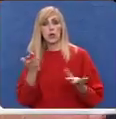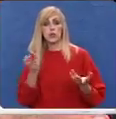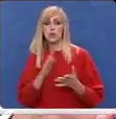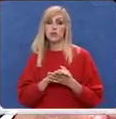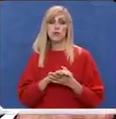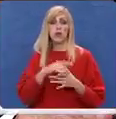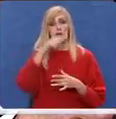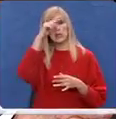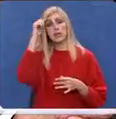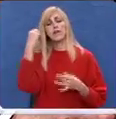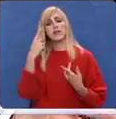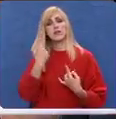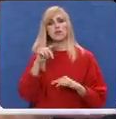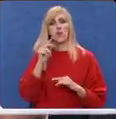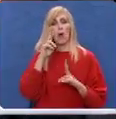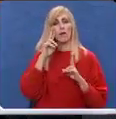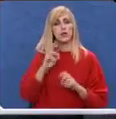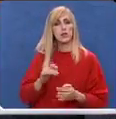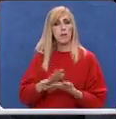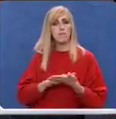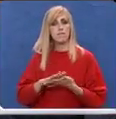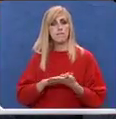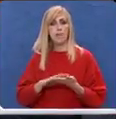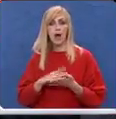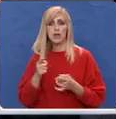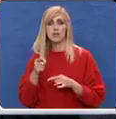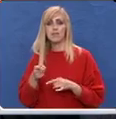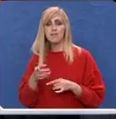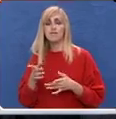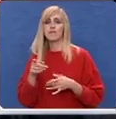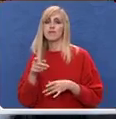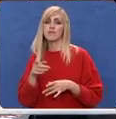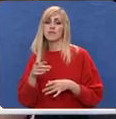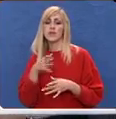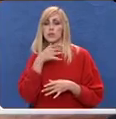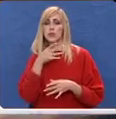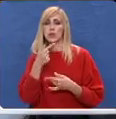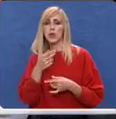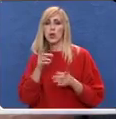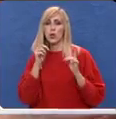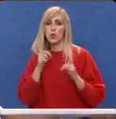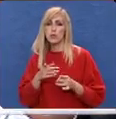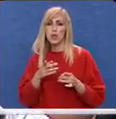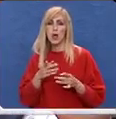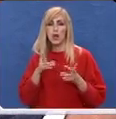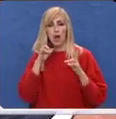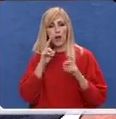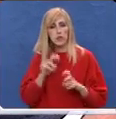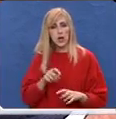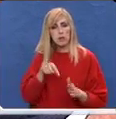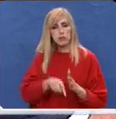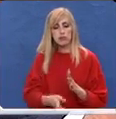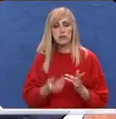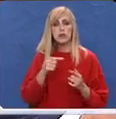não será muito difícil a investigação e com base neste cenário começará a apertar a malha e chegar ao até